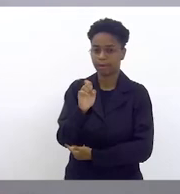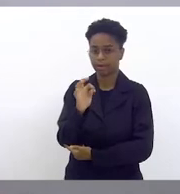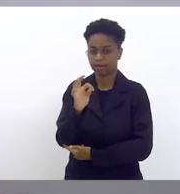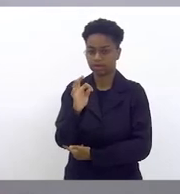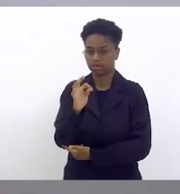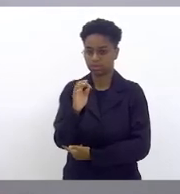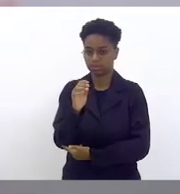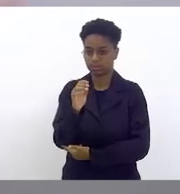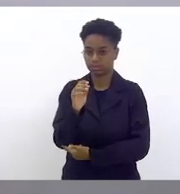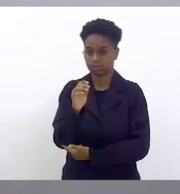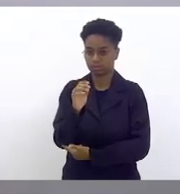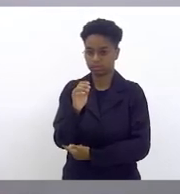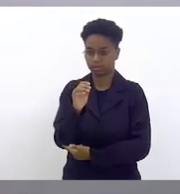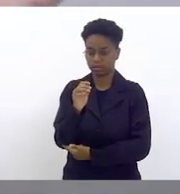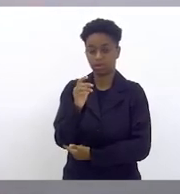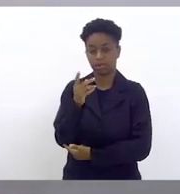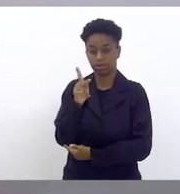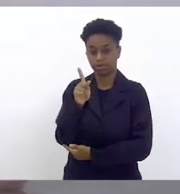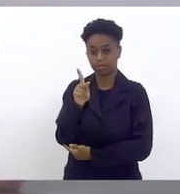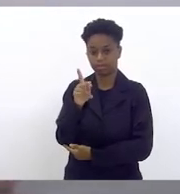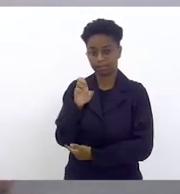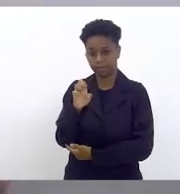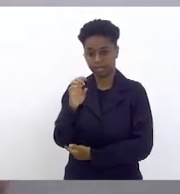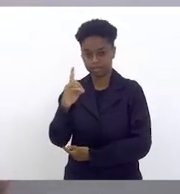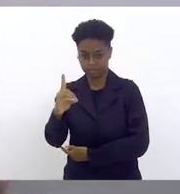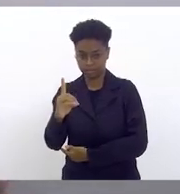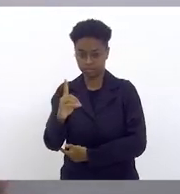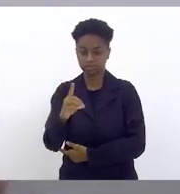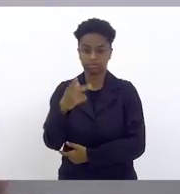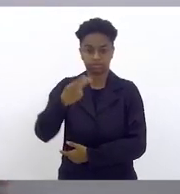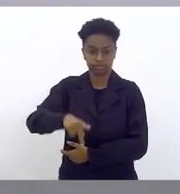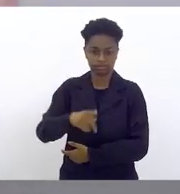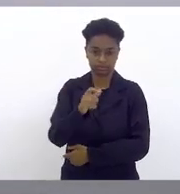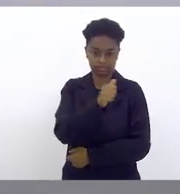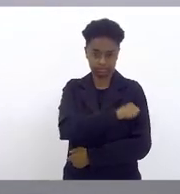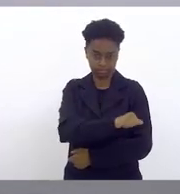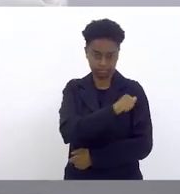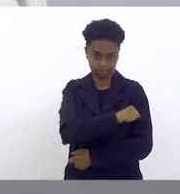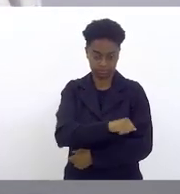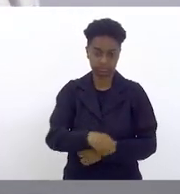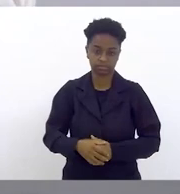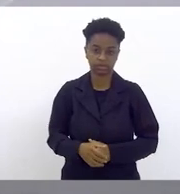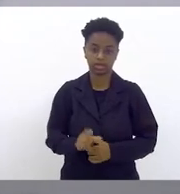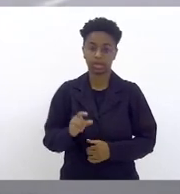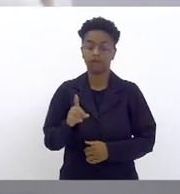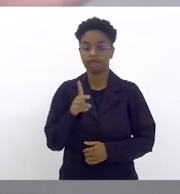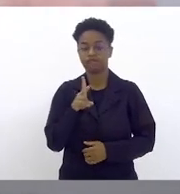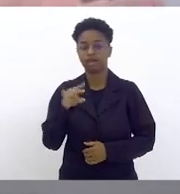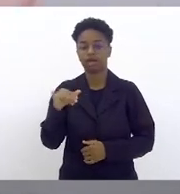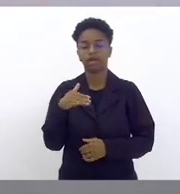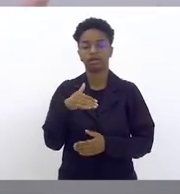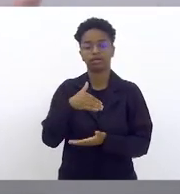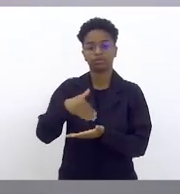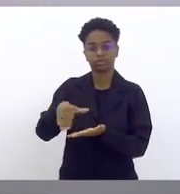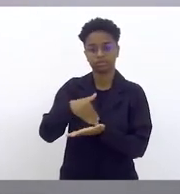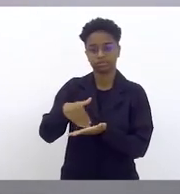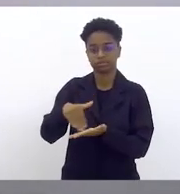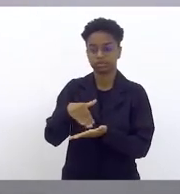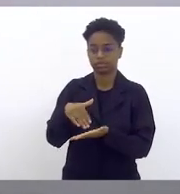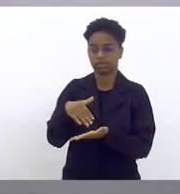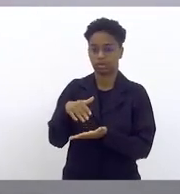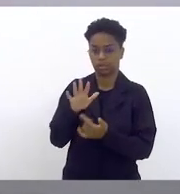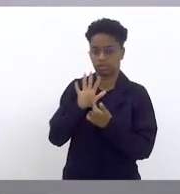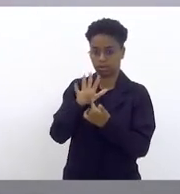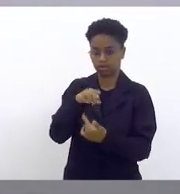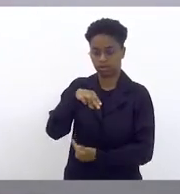é estratégico dentro do desenvolvimento econômico do nosso Estado do Rio de Janeiro que será apresentado pelo secretário Dr Nelson